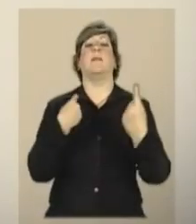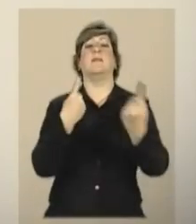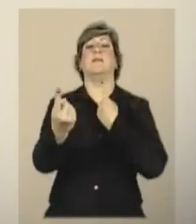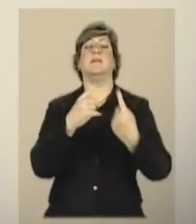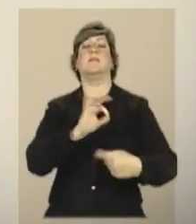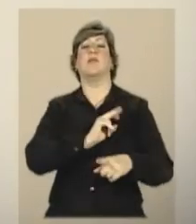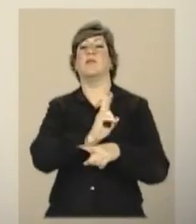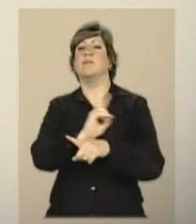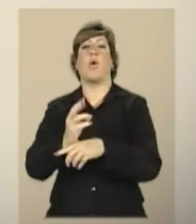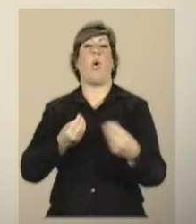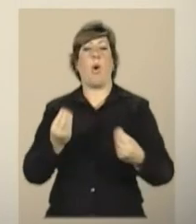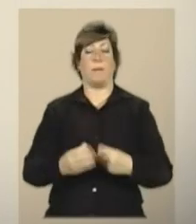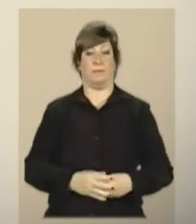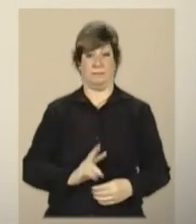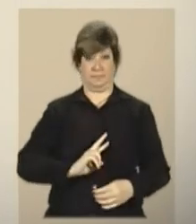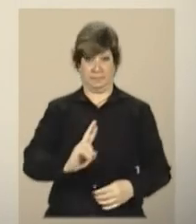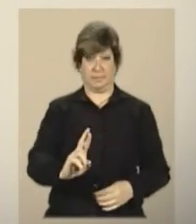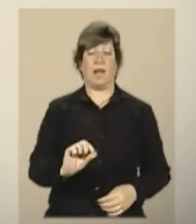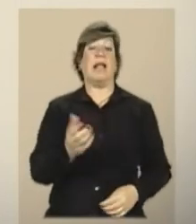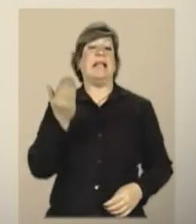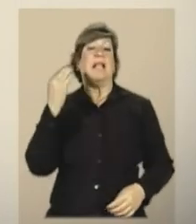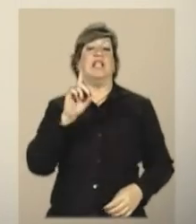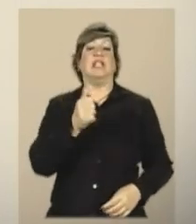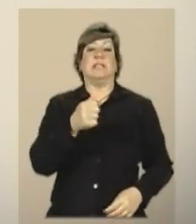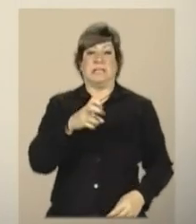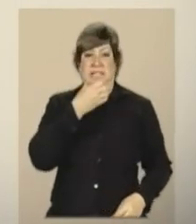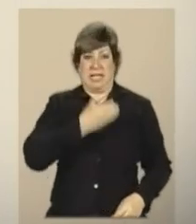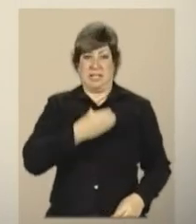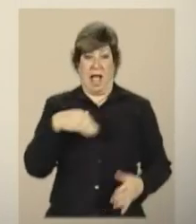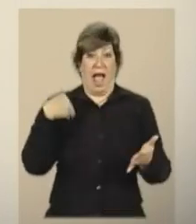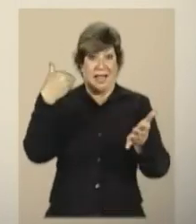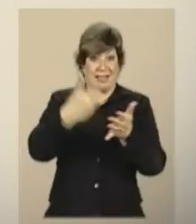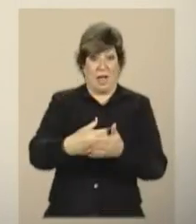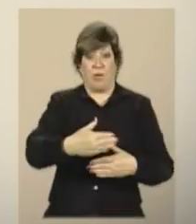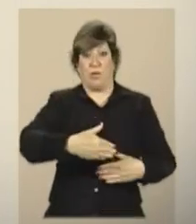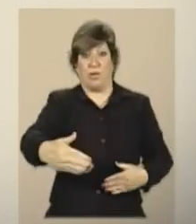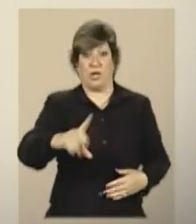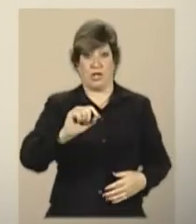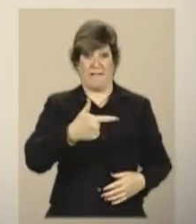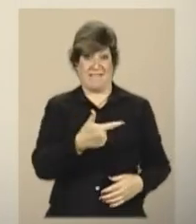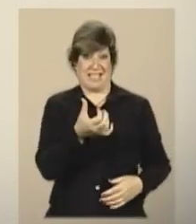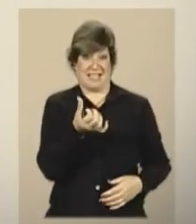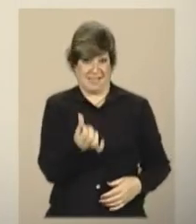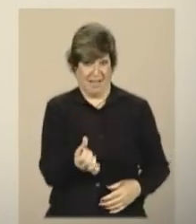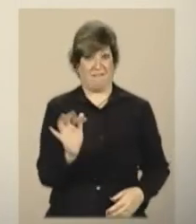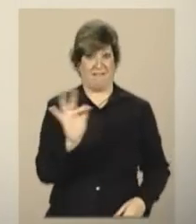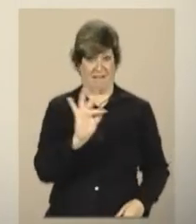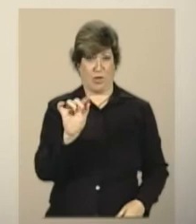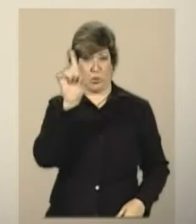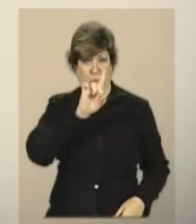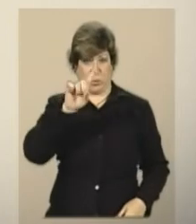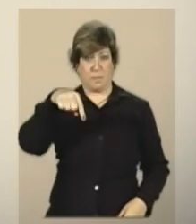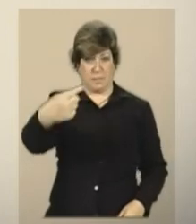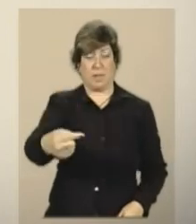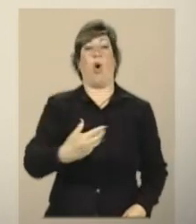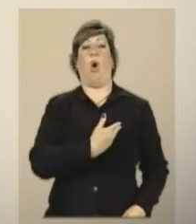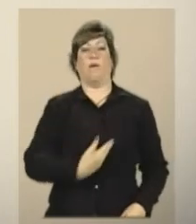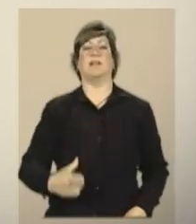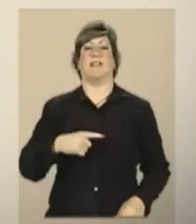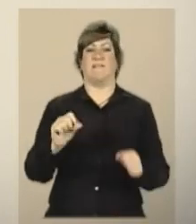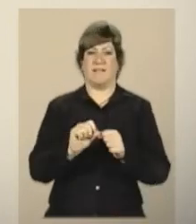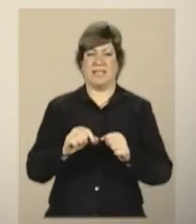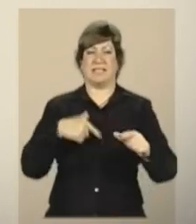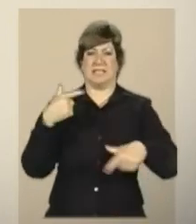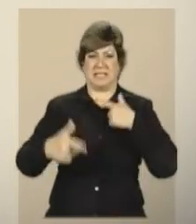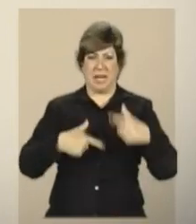presidenta olha Max desde o dia quinze de dezembro até o próximo domingo que é 26 de fevereiro o Governo está fazendo